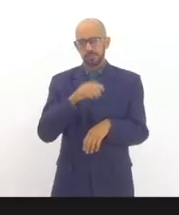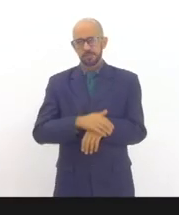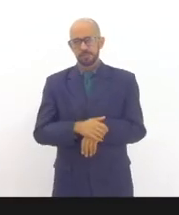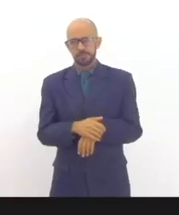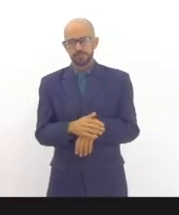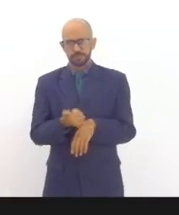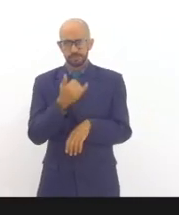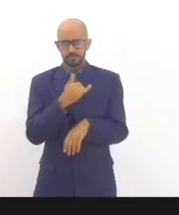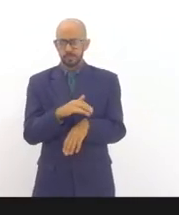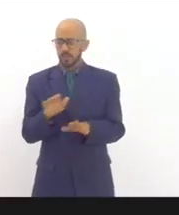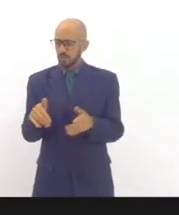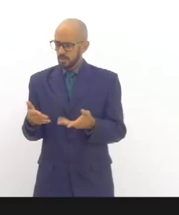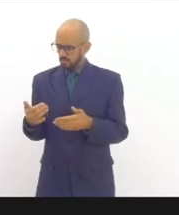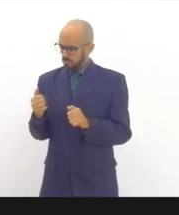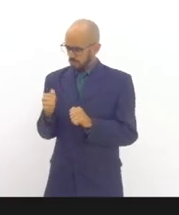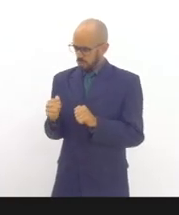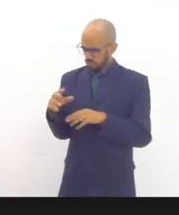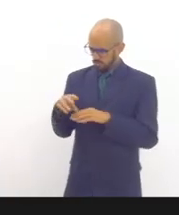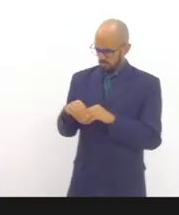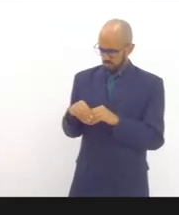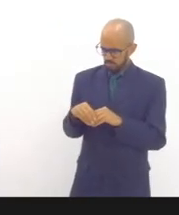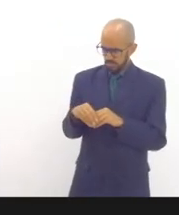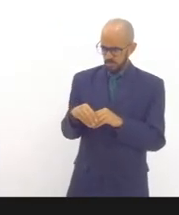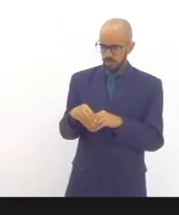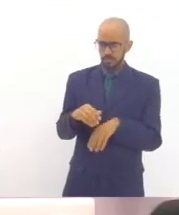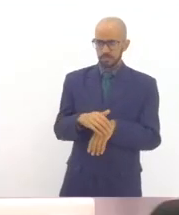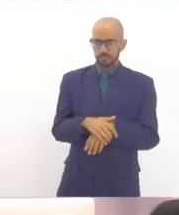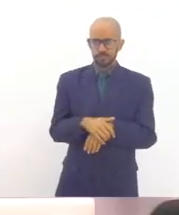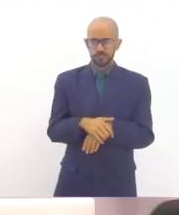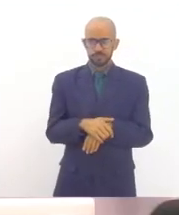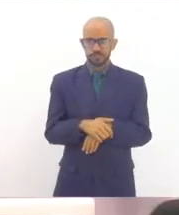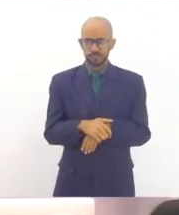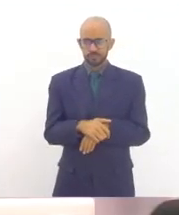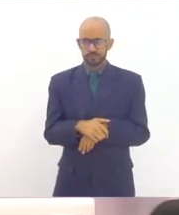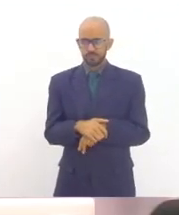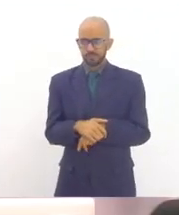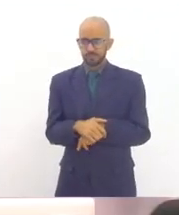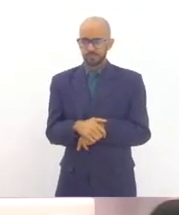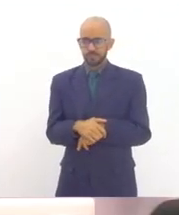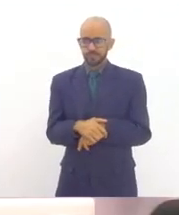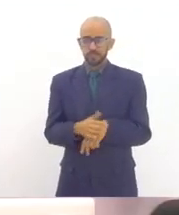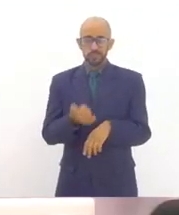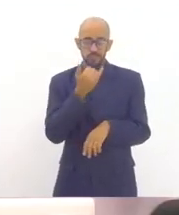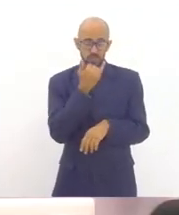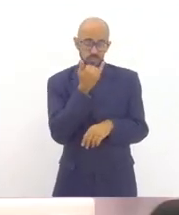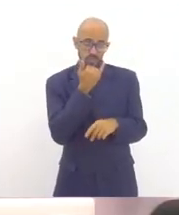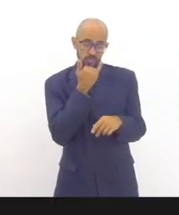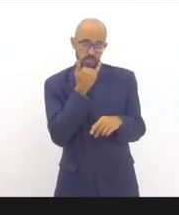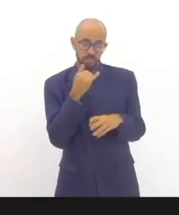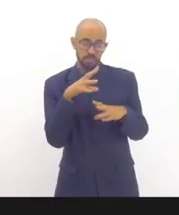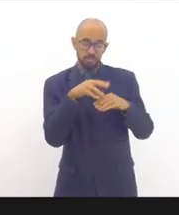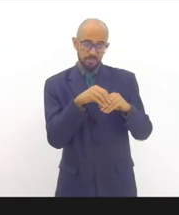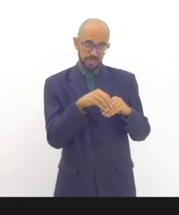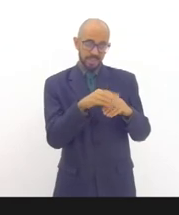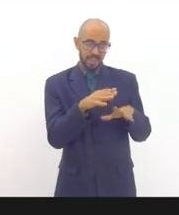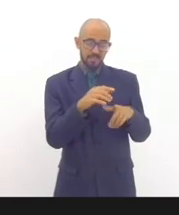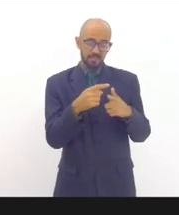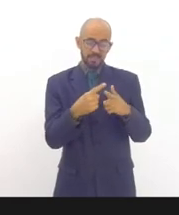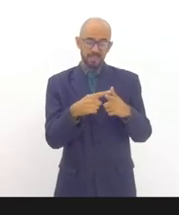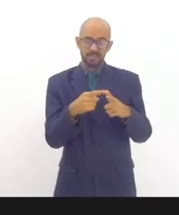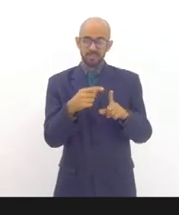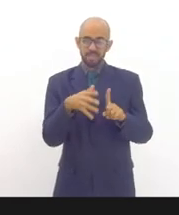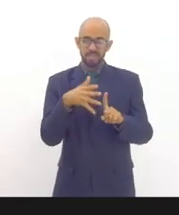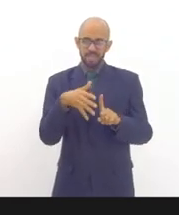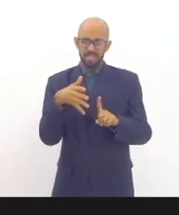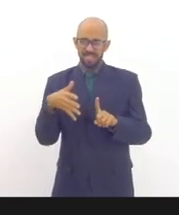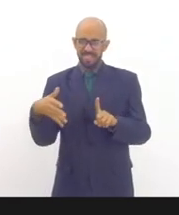Desculpa interromper. Pode fazer, eu vou parar de comentar cada fala, senão a audiência fica longa, desculpem. Pode falar. É só uma